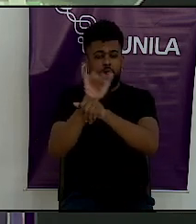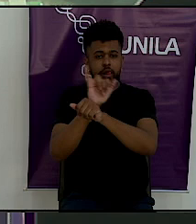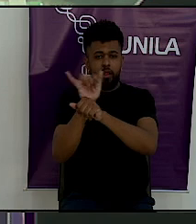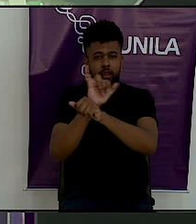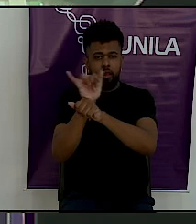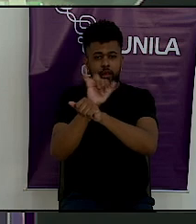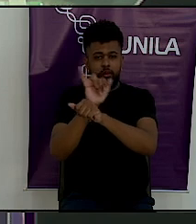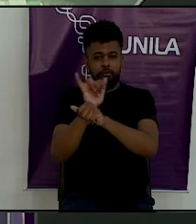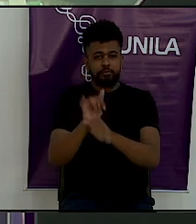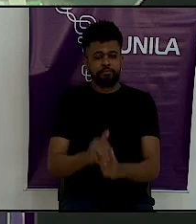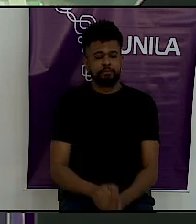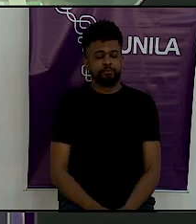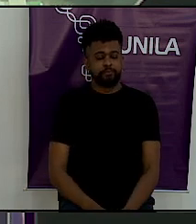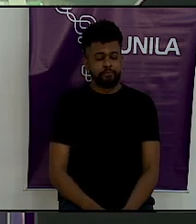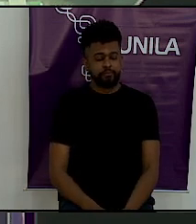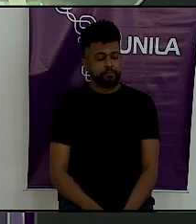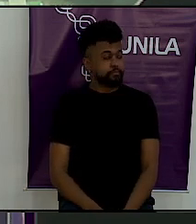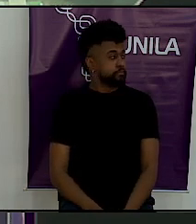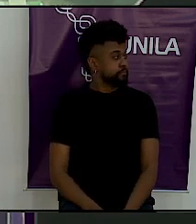no YouTube.